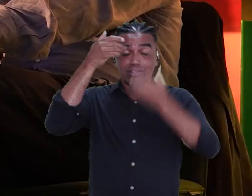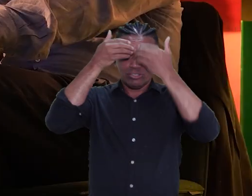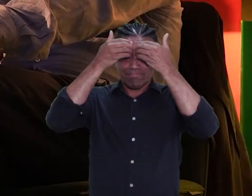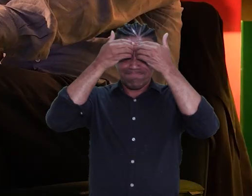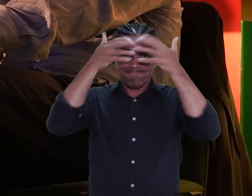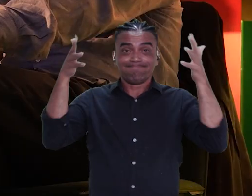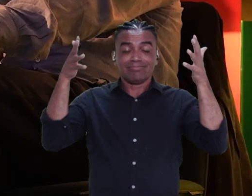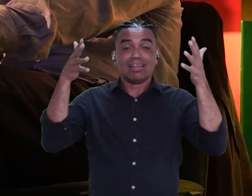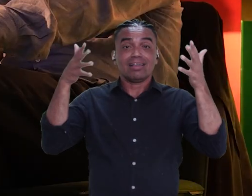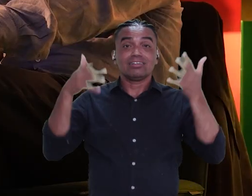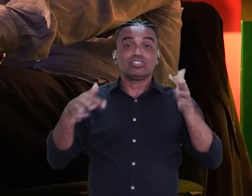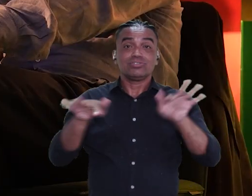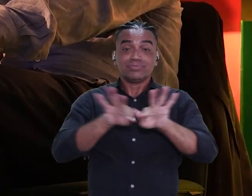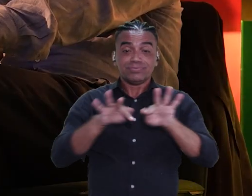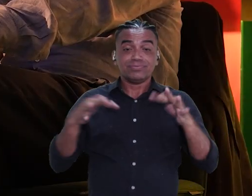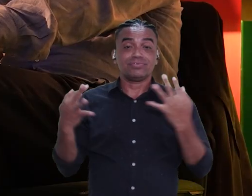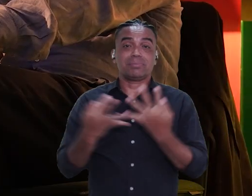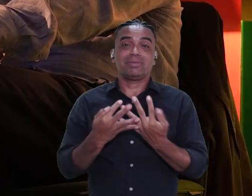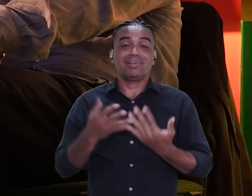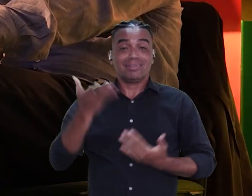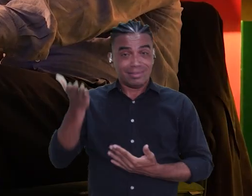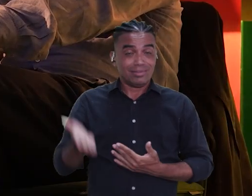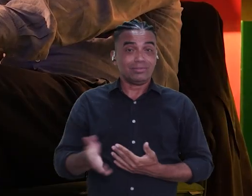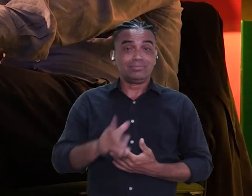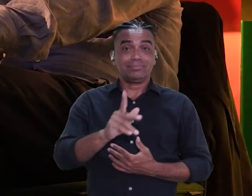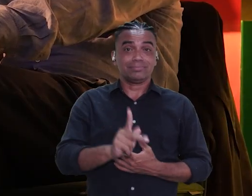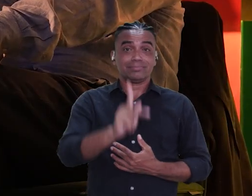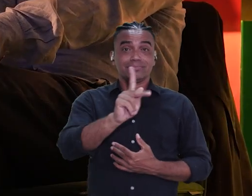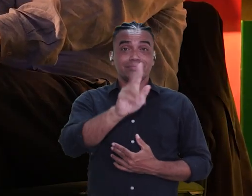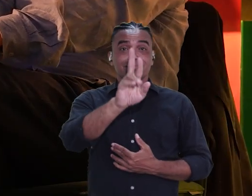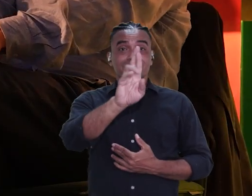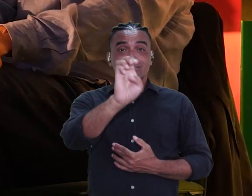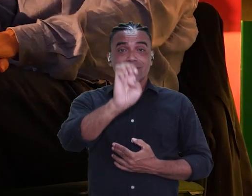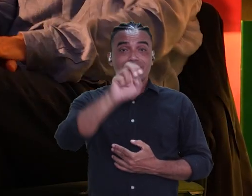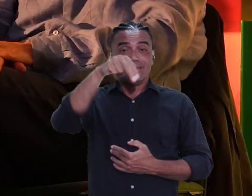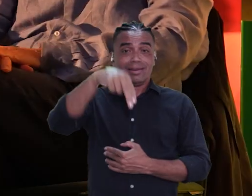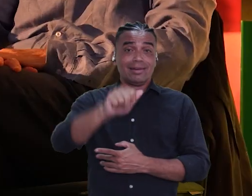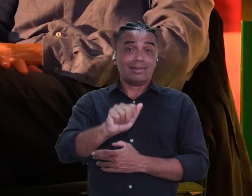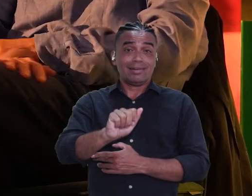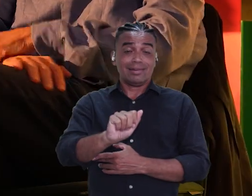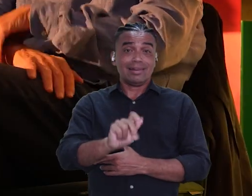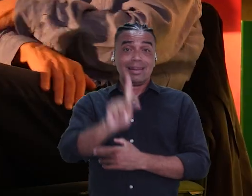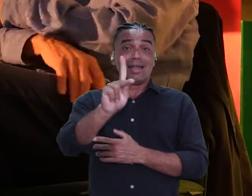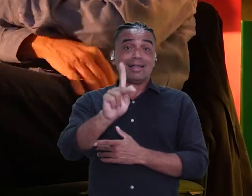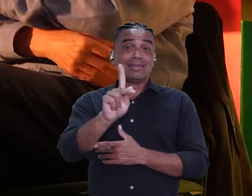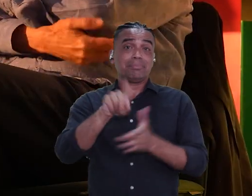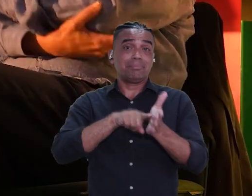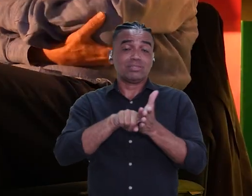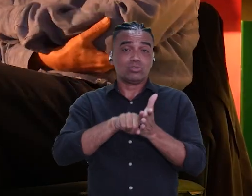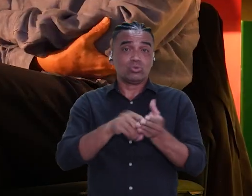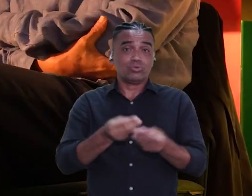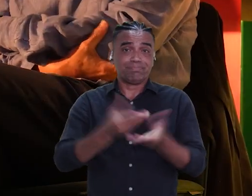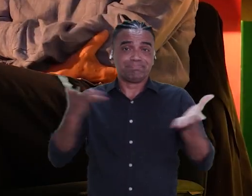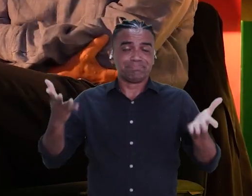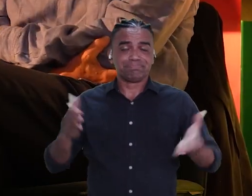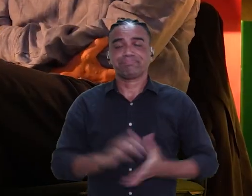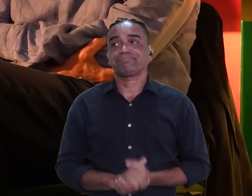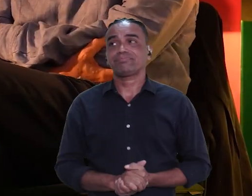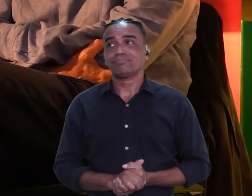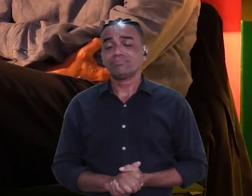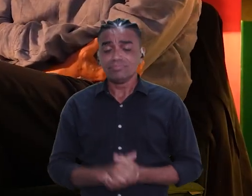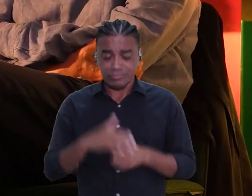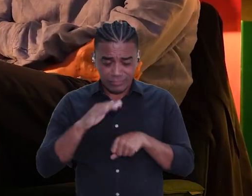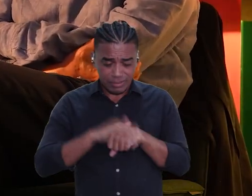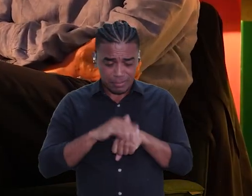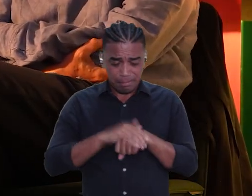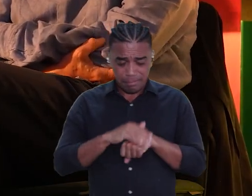de parentesco que o Krenak nos deu. E aí, te falando, a partir da